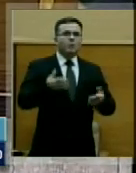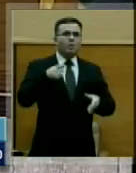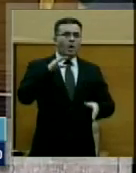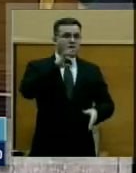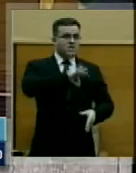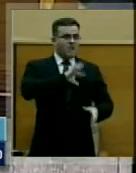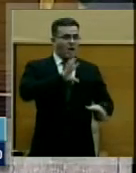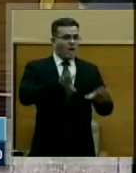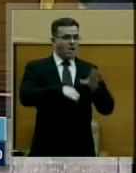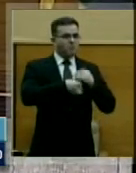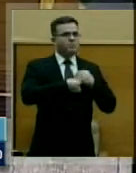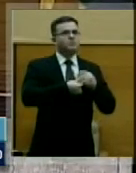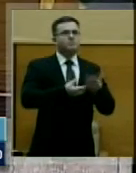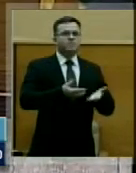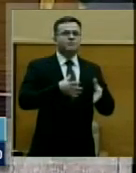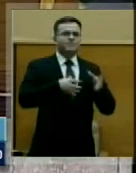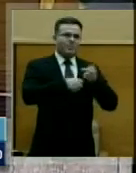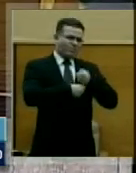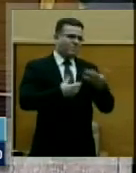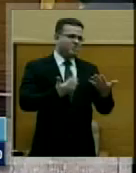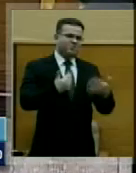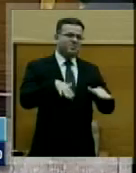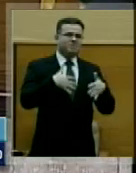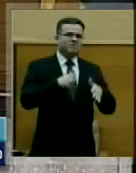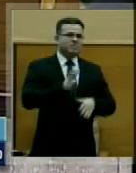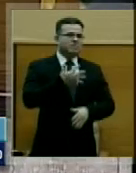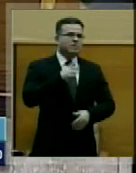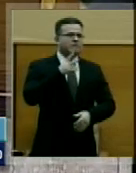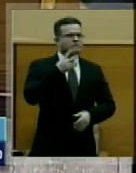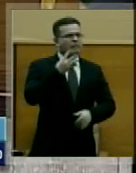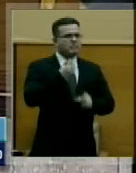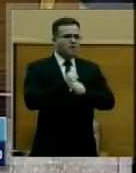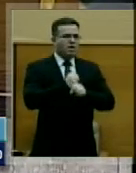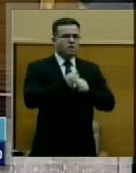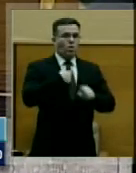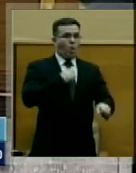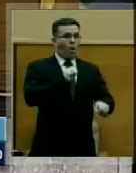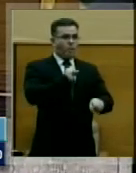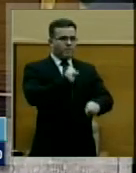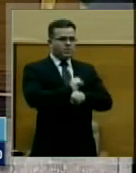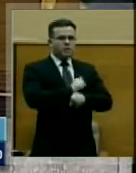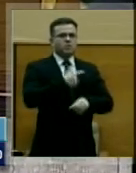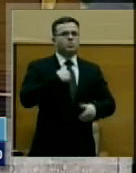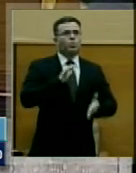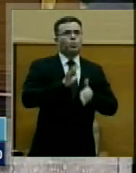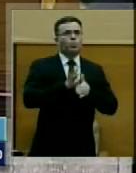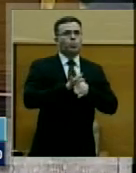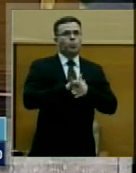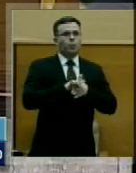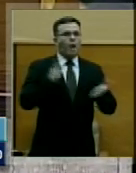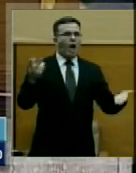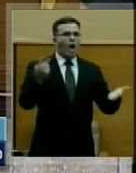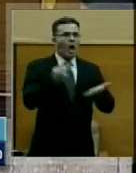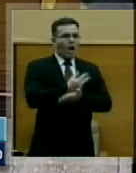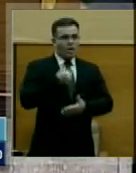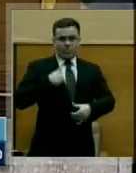se afastava, isso durante 3 anos. Os 3 anos de doença eu recebi no ano que eu fui fazer o